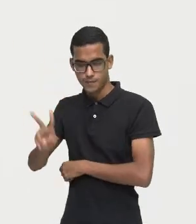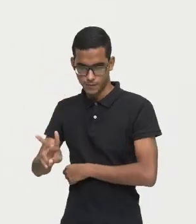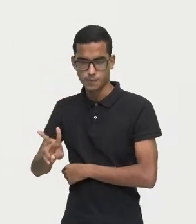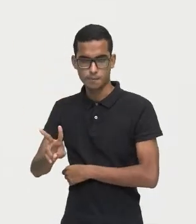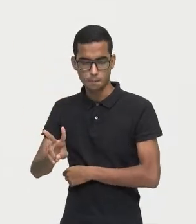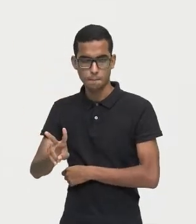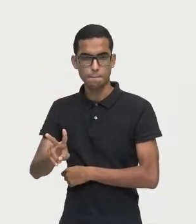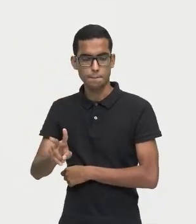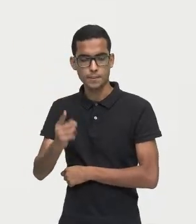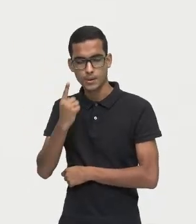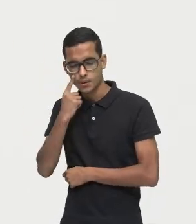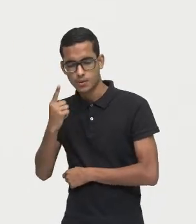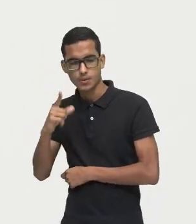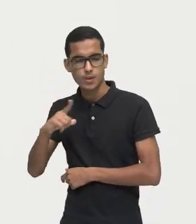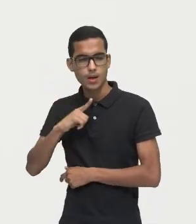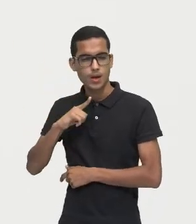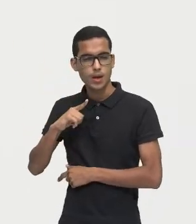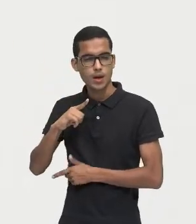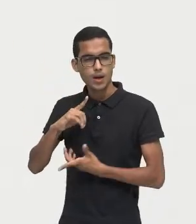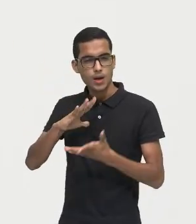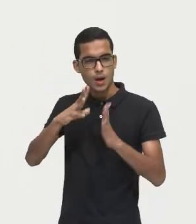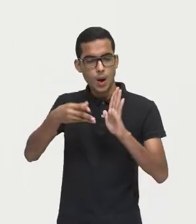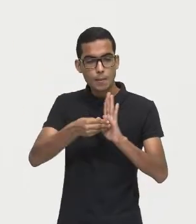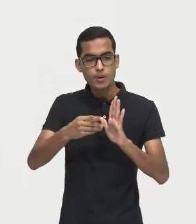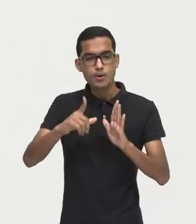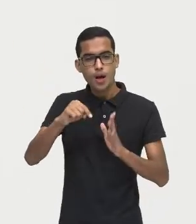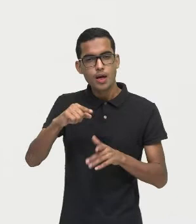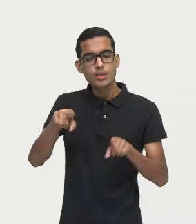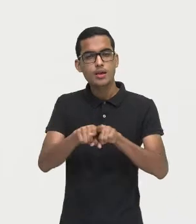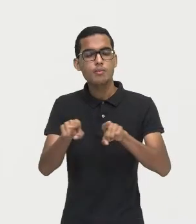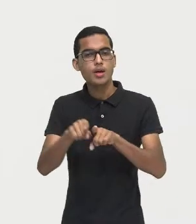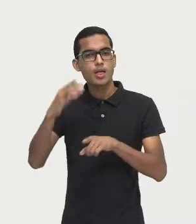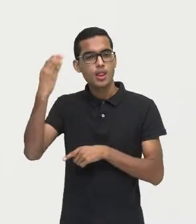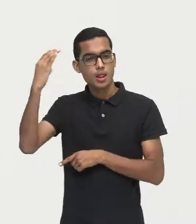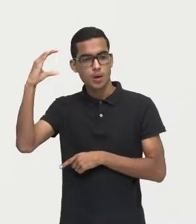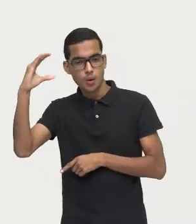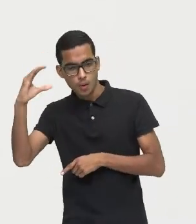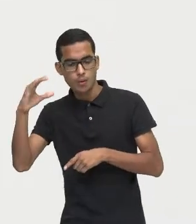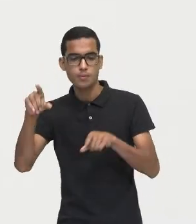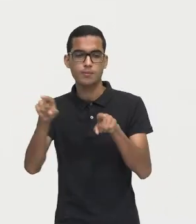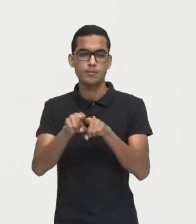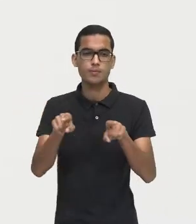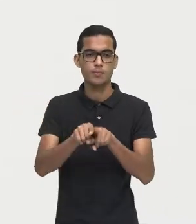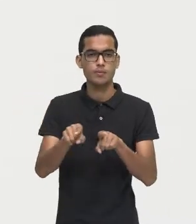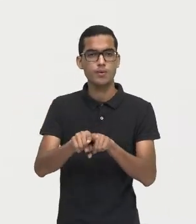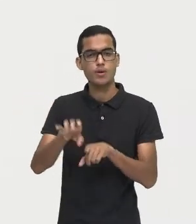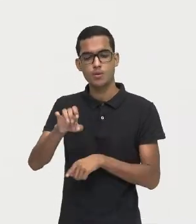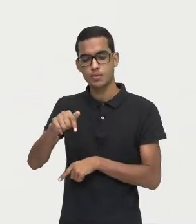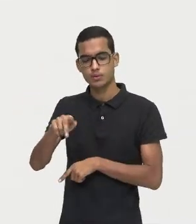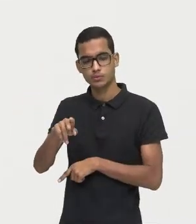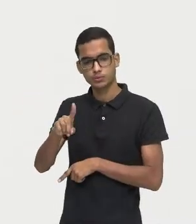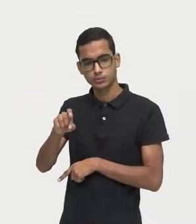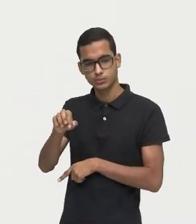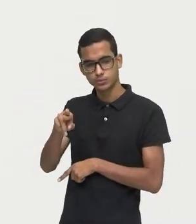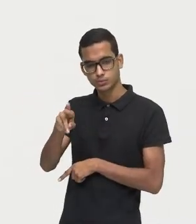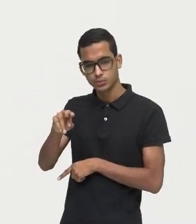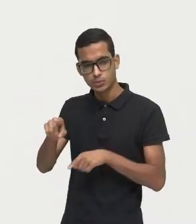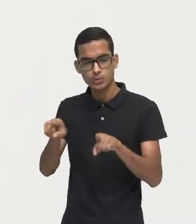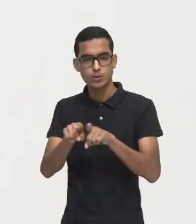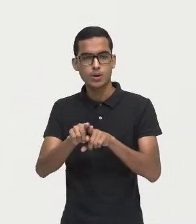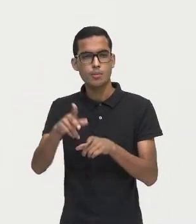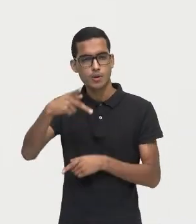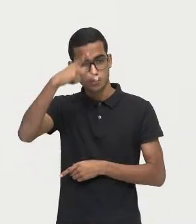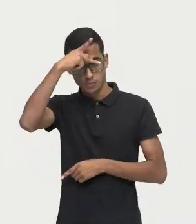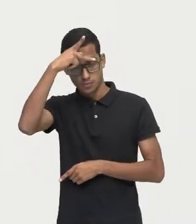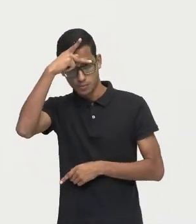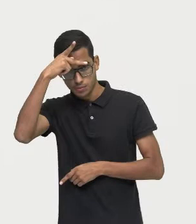também observa que pega uma parte da Colômbia, vai pegar uma parte do Equador, pega uma parte do